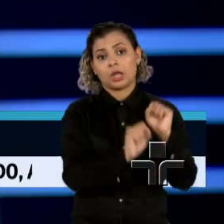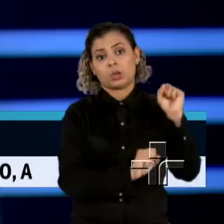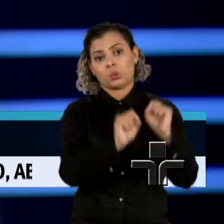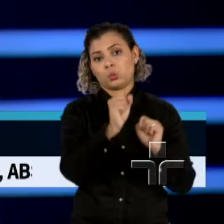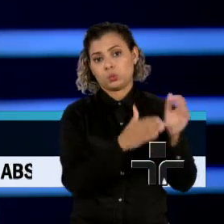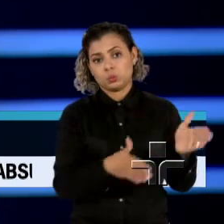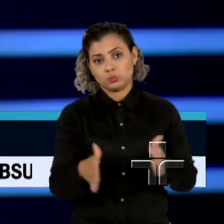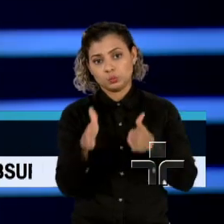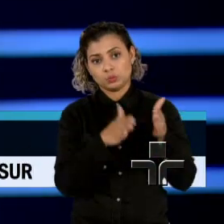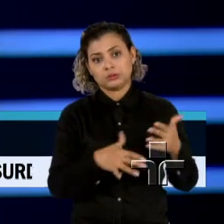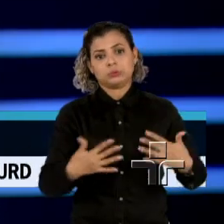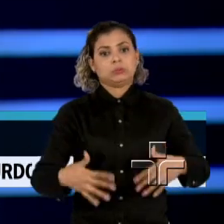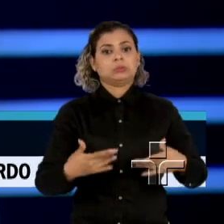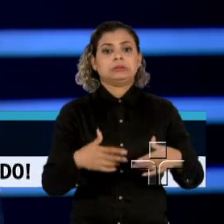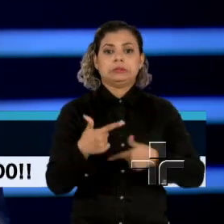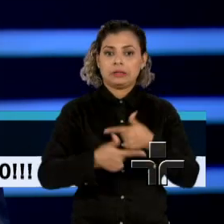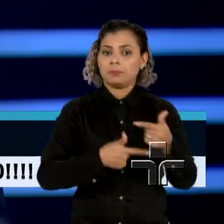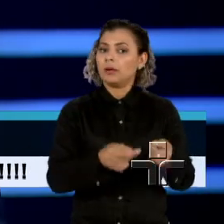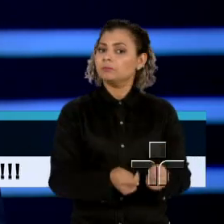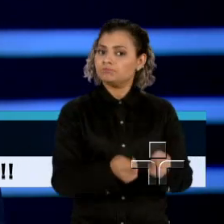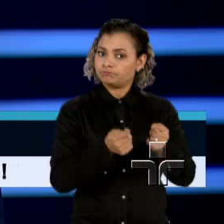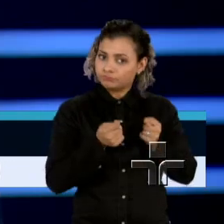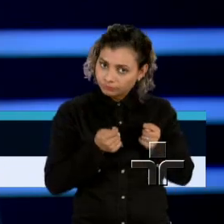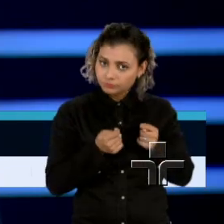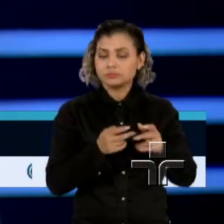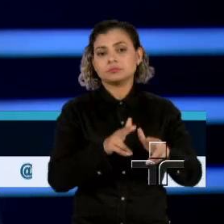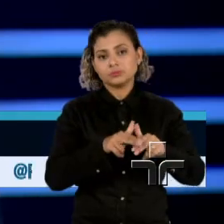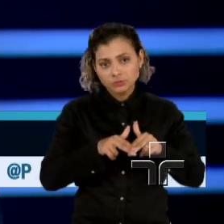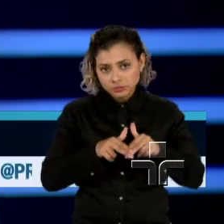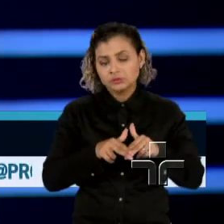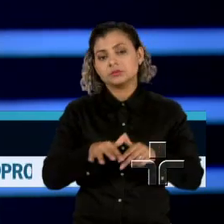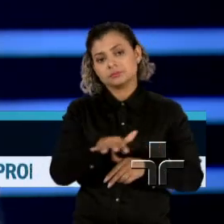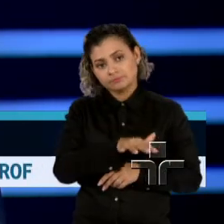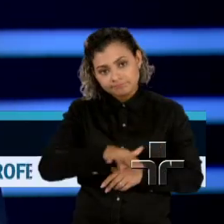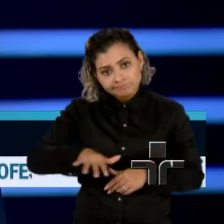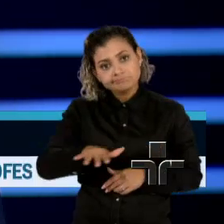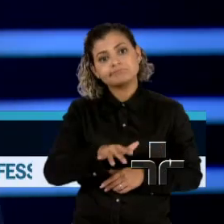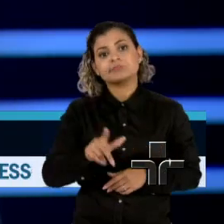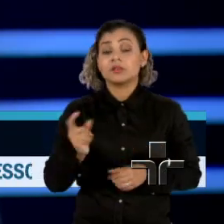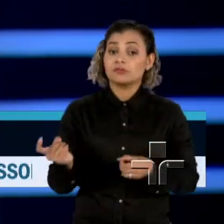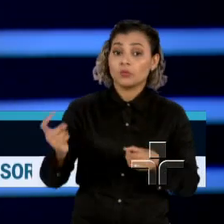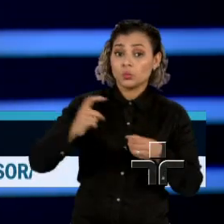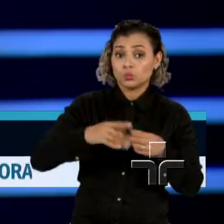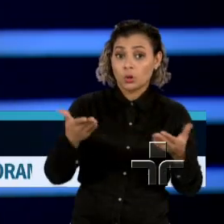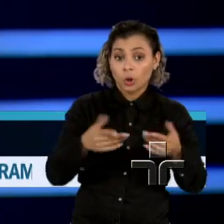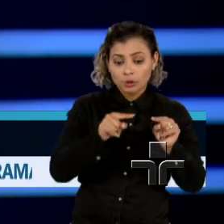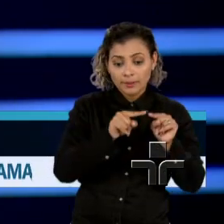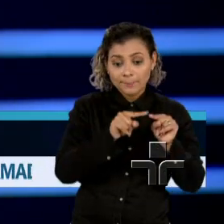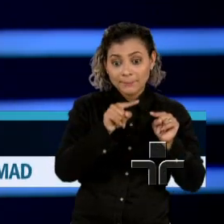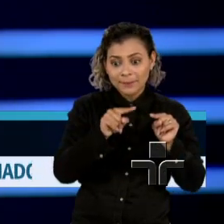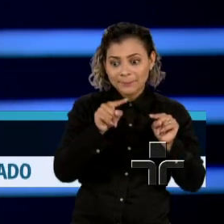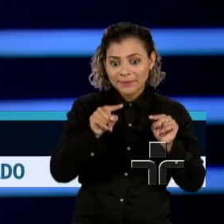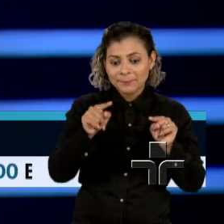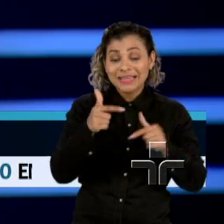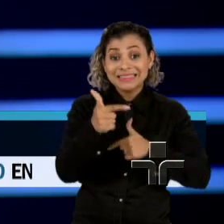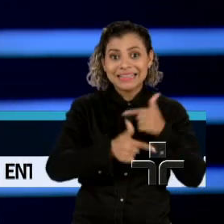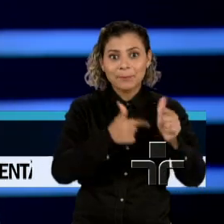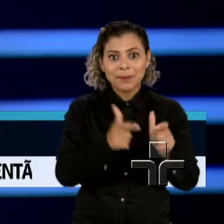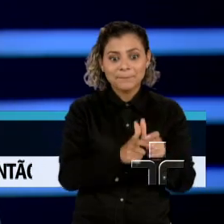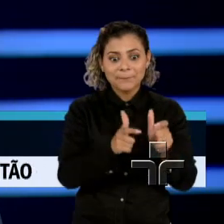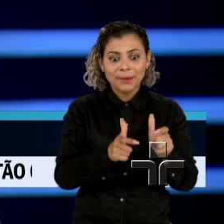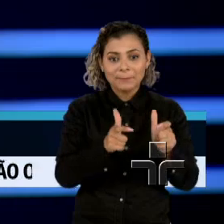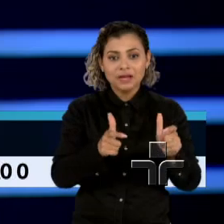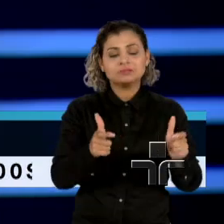eles são poupadores de emprego. Então, é por isso que, entre outras razões, a retomada aí do emprego, da criação do emprego,